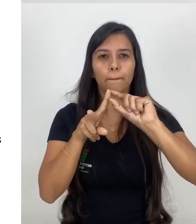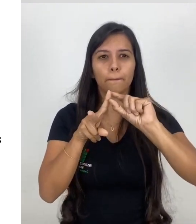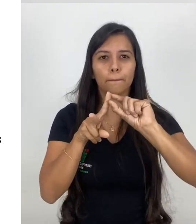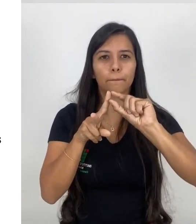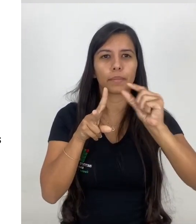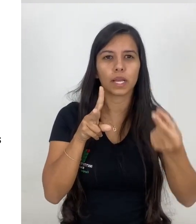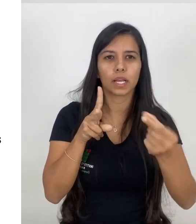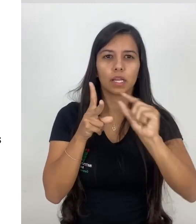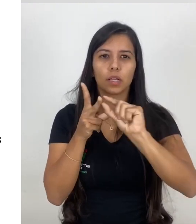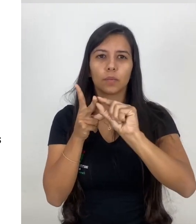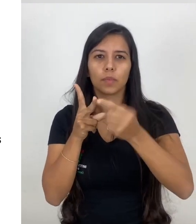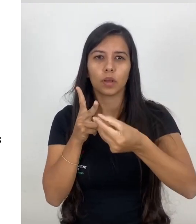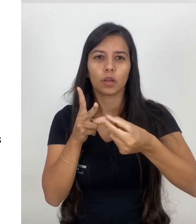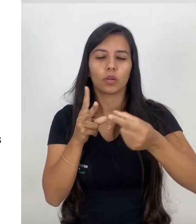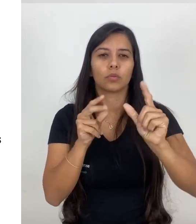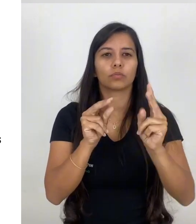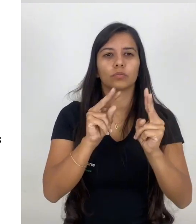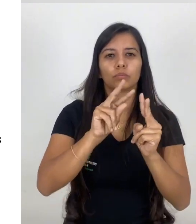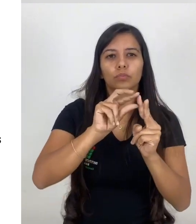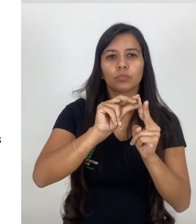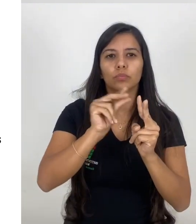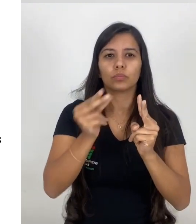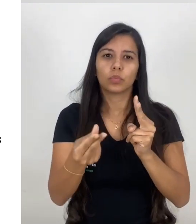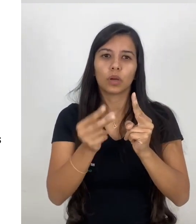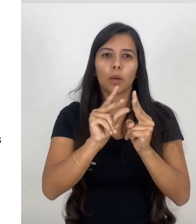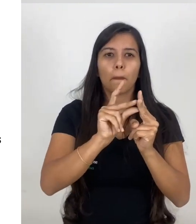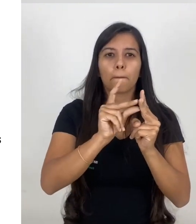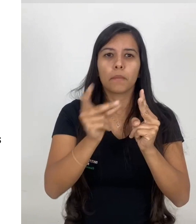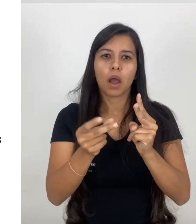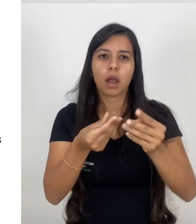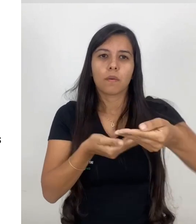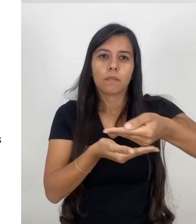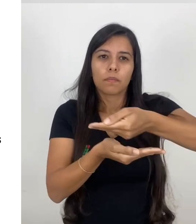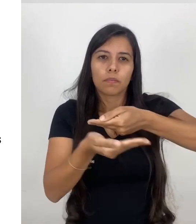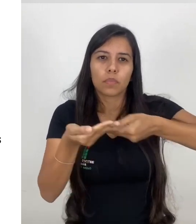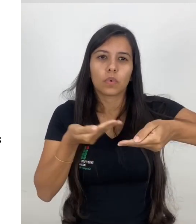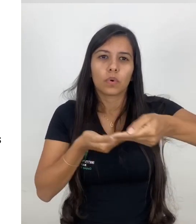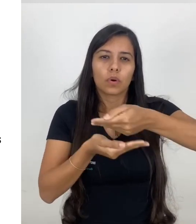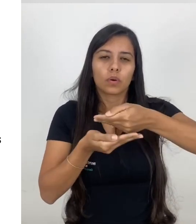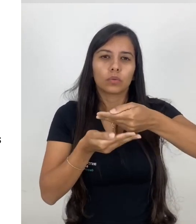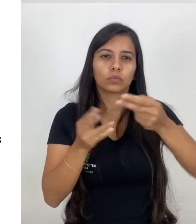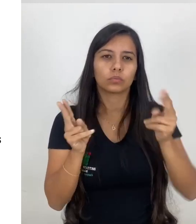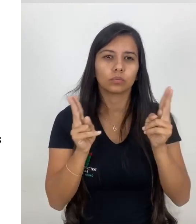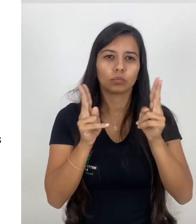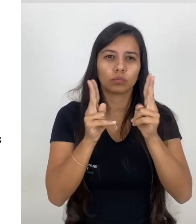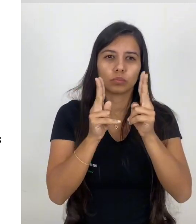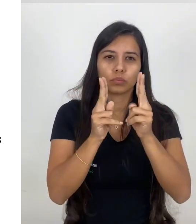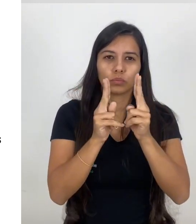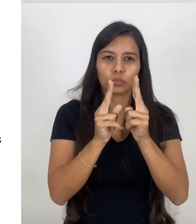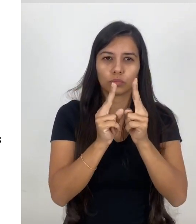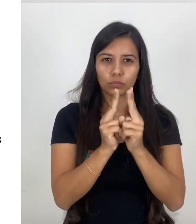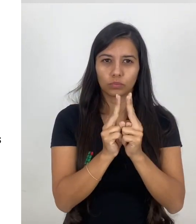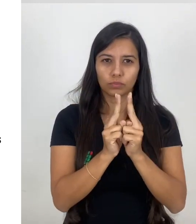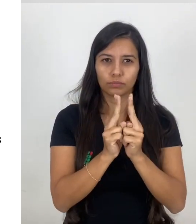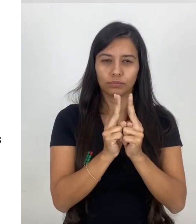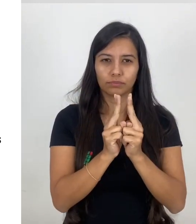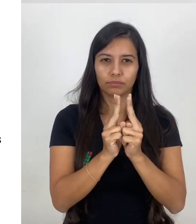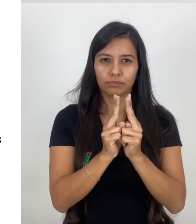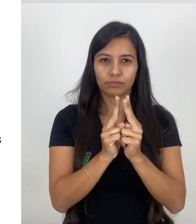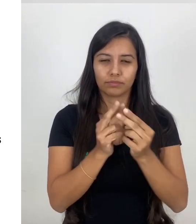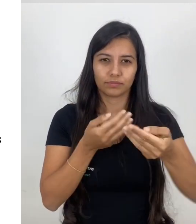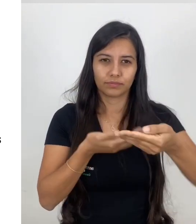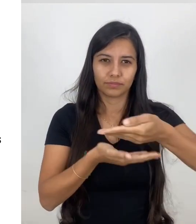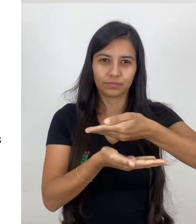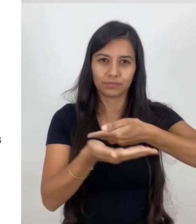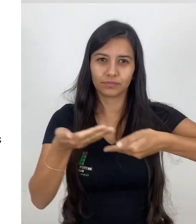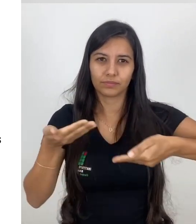um pedacinho. É como se um mandasse, o pedacinho dele para o da frente e esse da